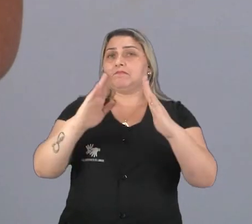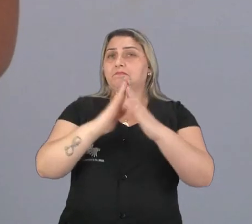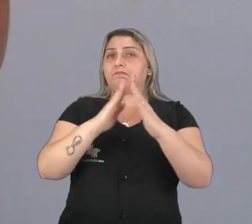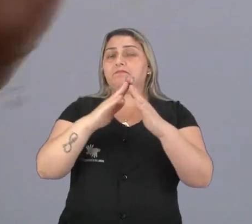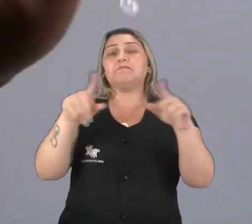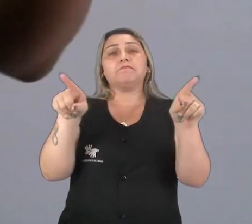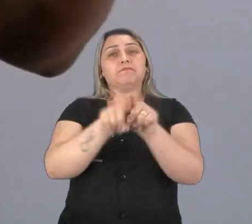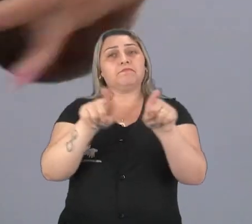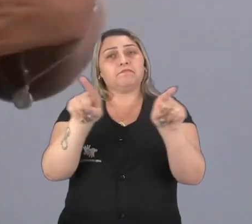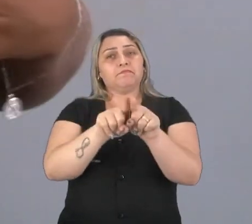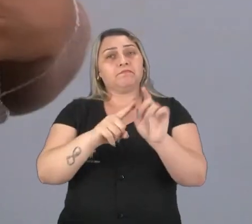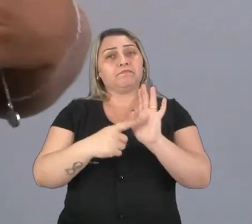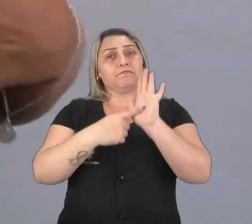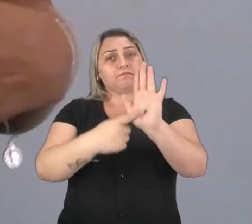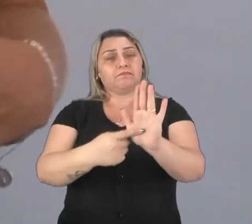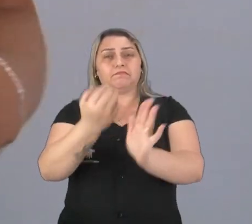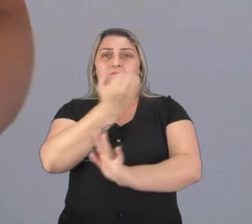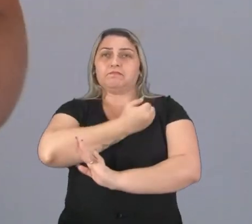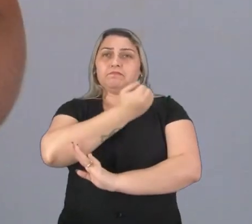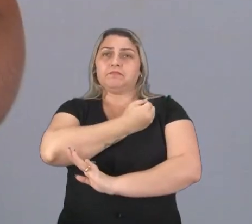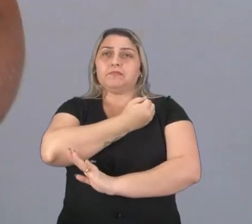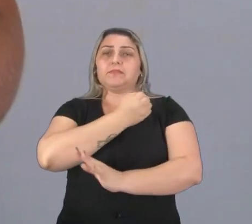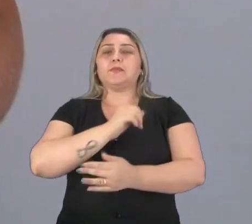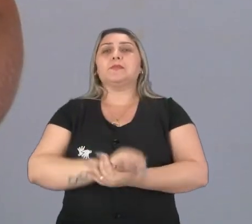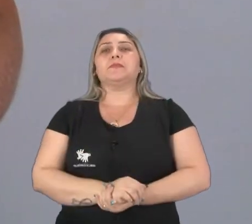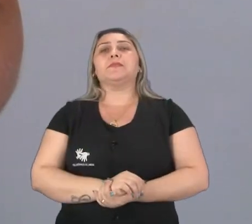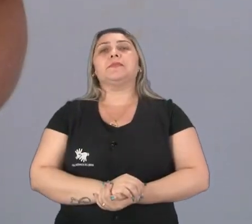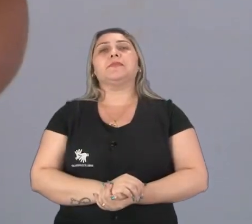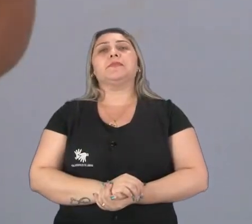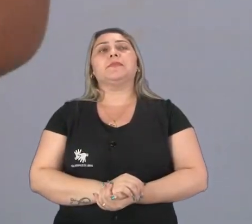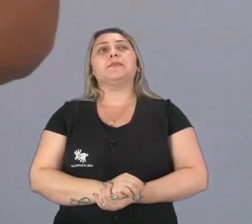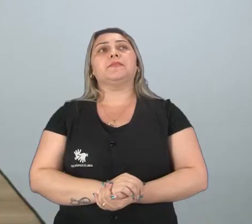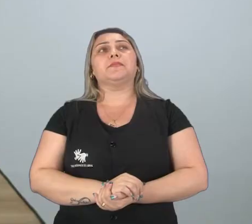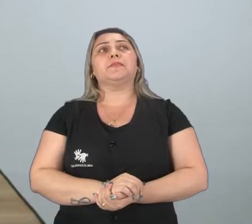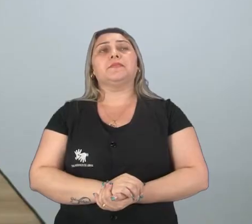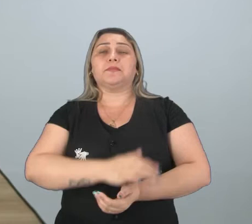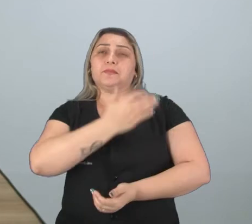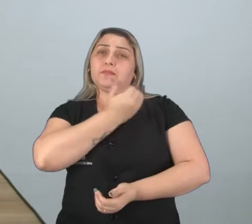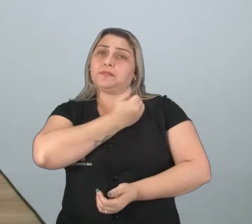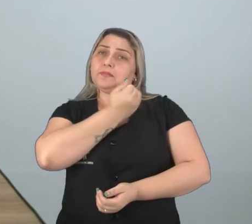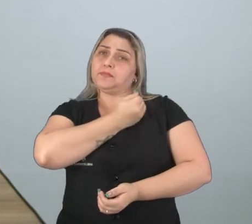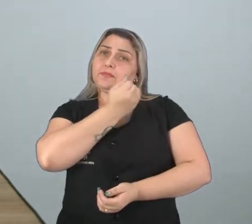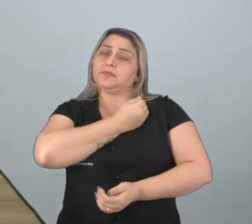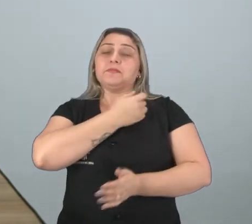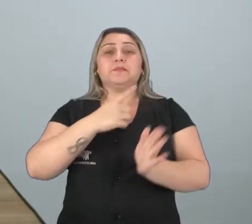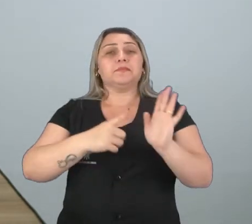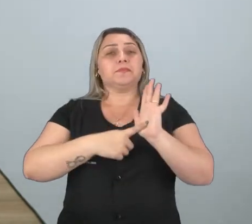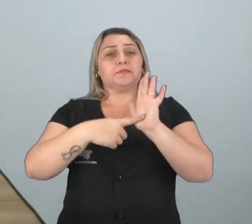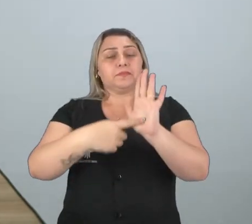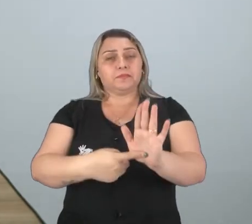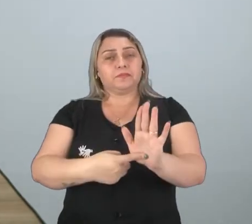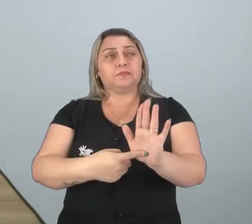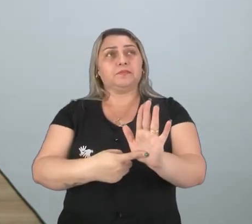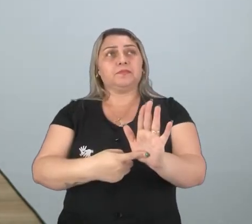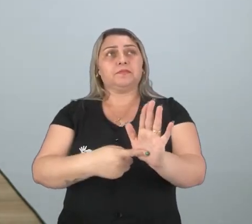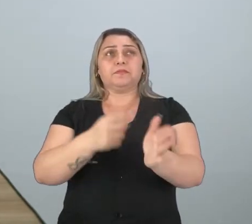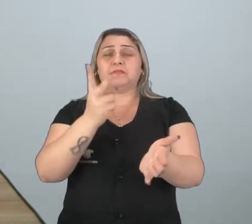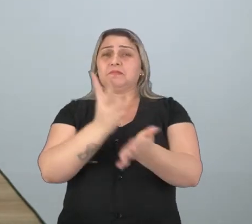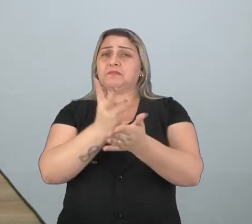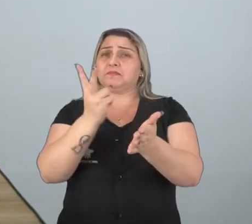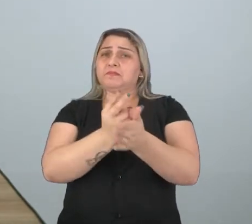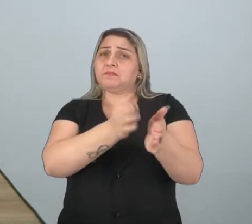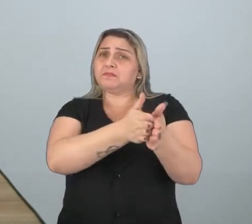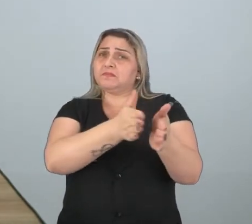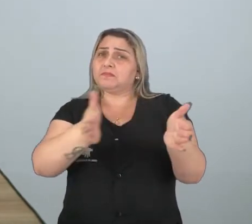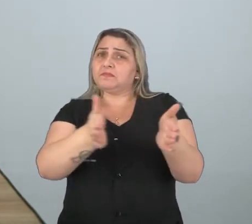também aparece o quê? Os números. E esses números aparecem na mesma